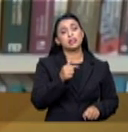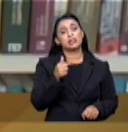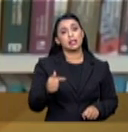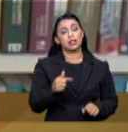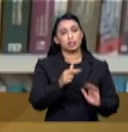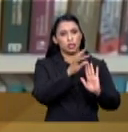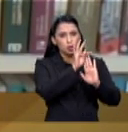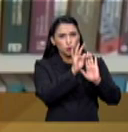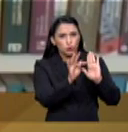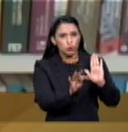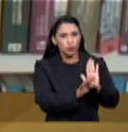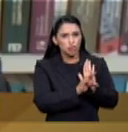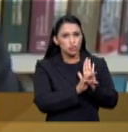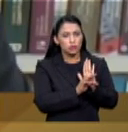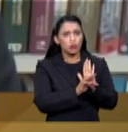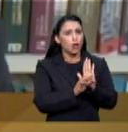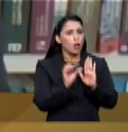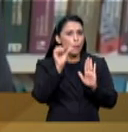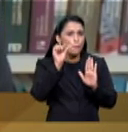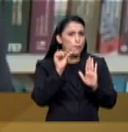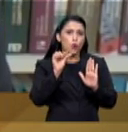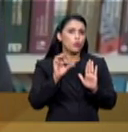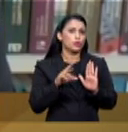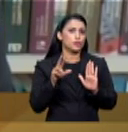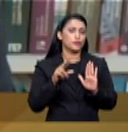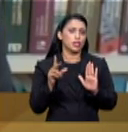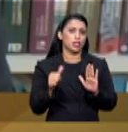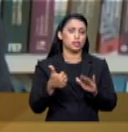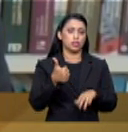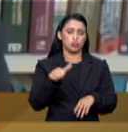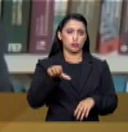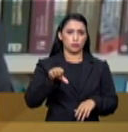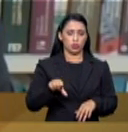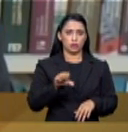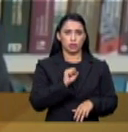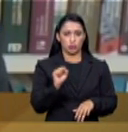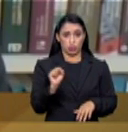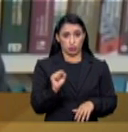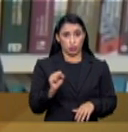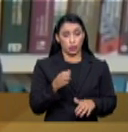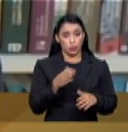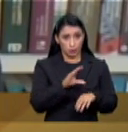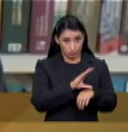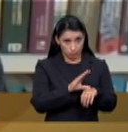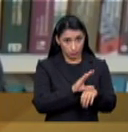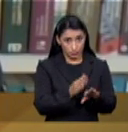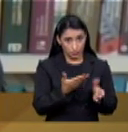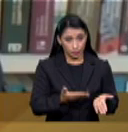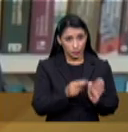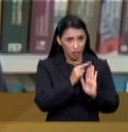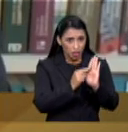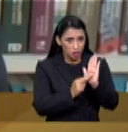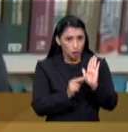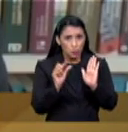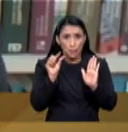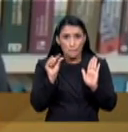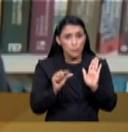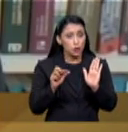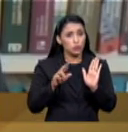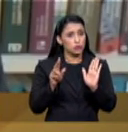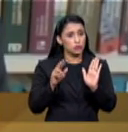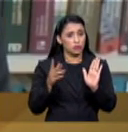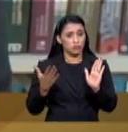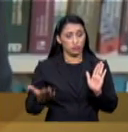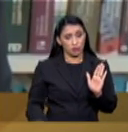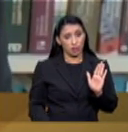normativo em pouco difere da Constituição de 88. E se o texto normativo pouco difere,